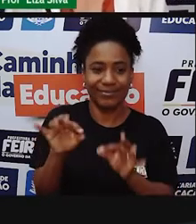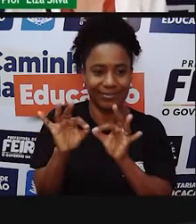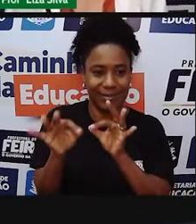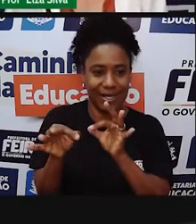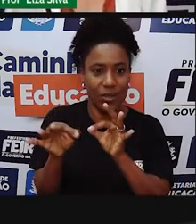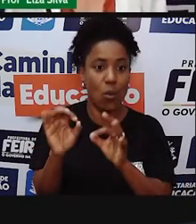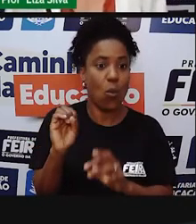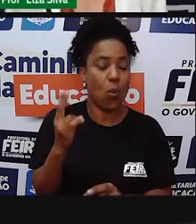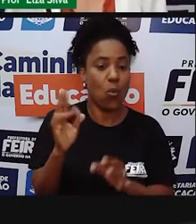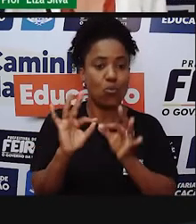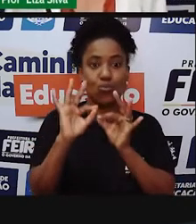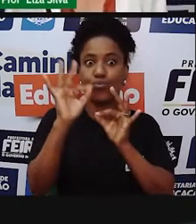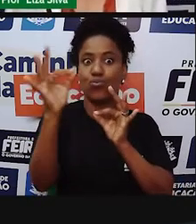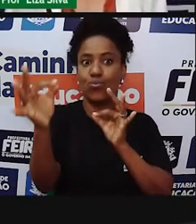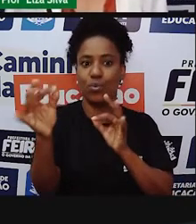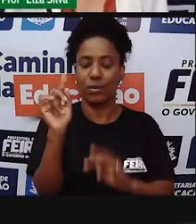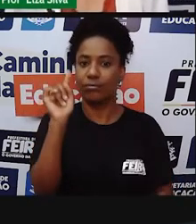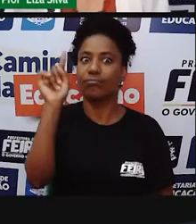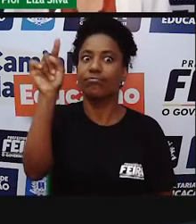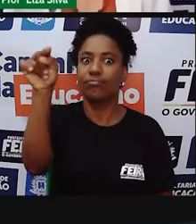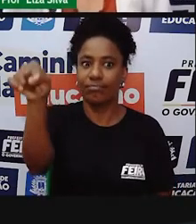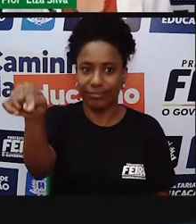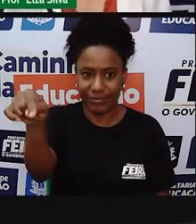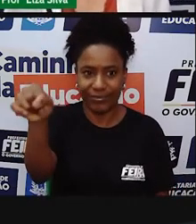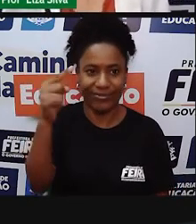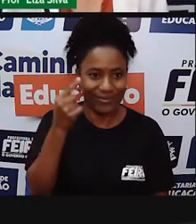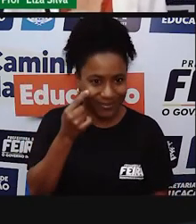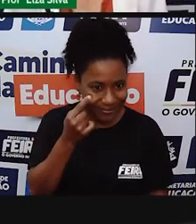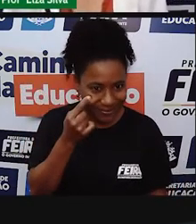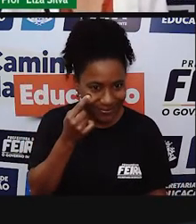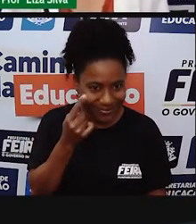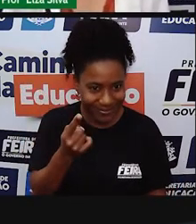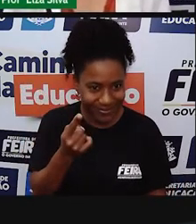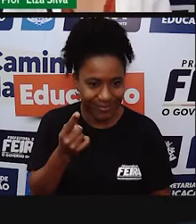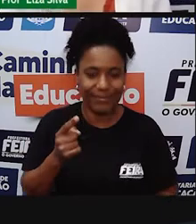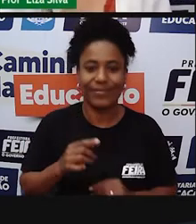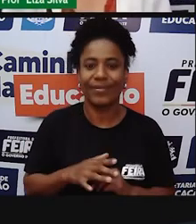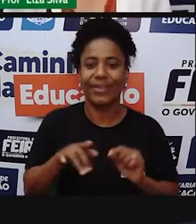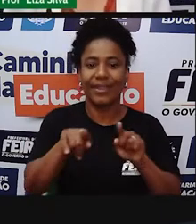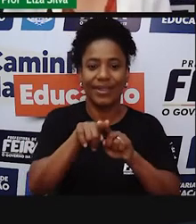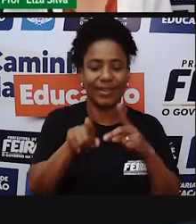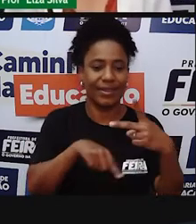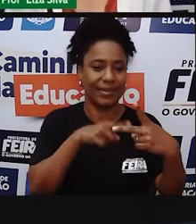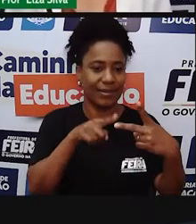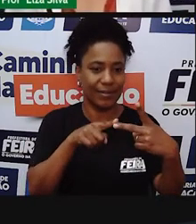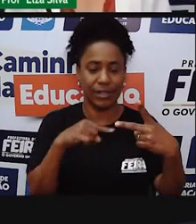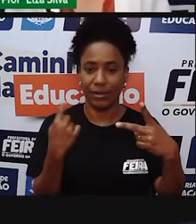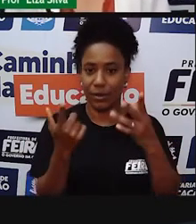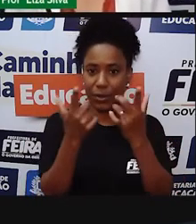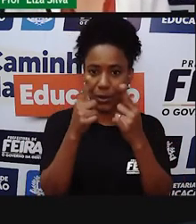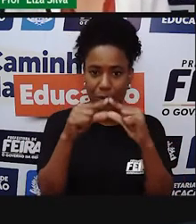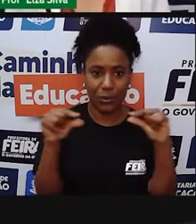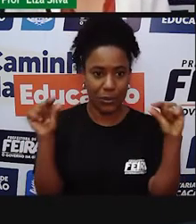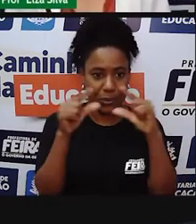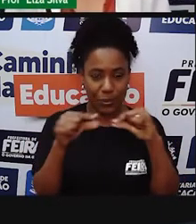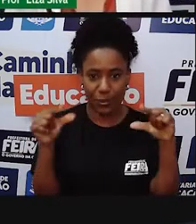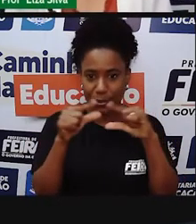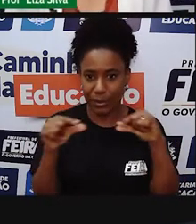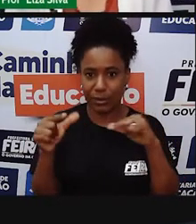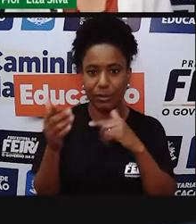ou longe, ok? E vamos também construir frases, diálogos e orações na língua